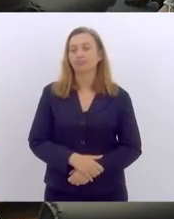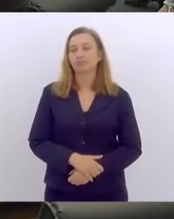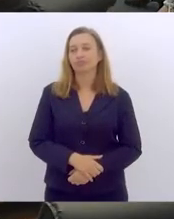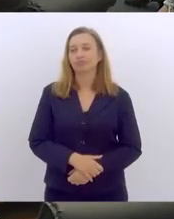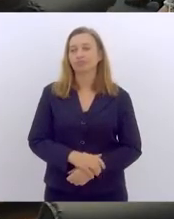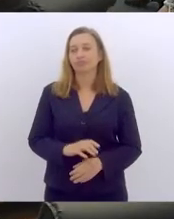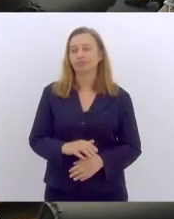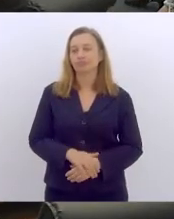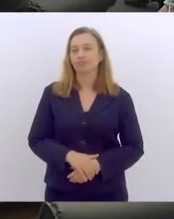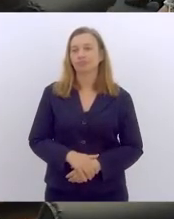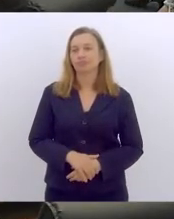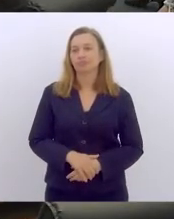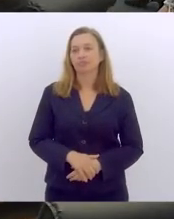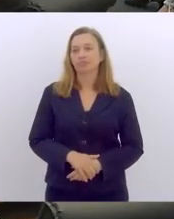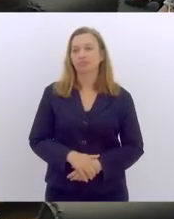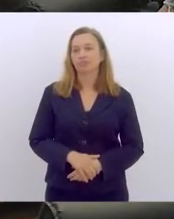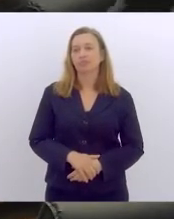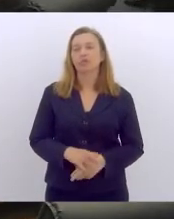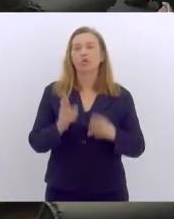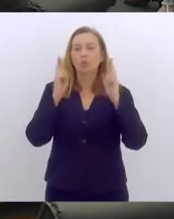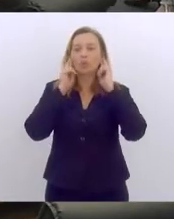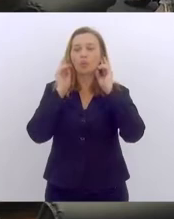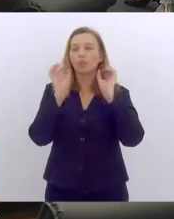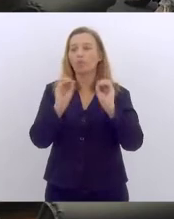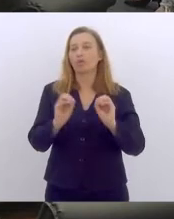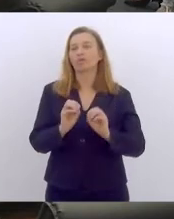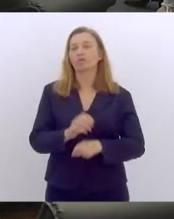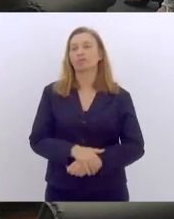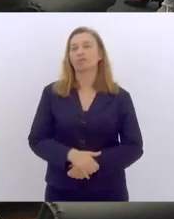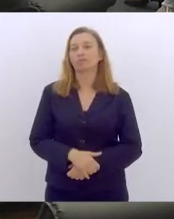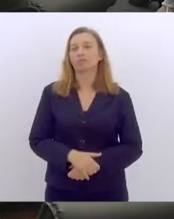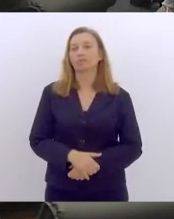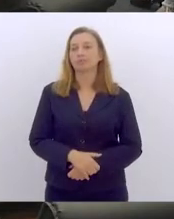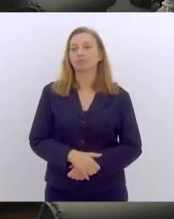Abre. Não, está fechado.